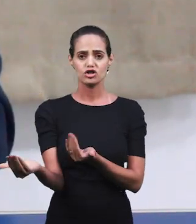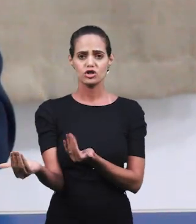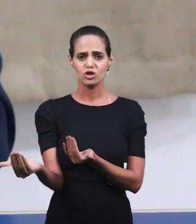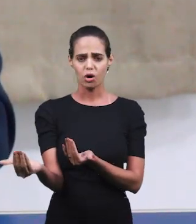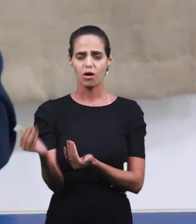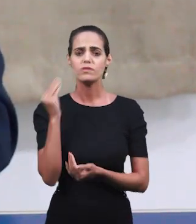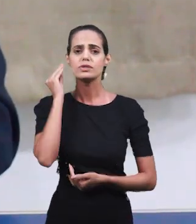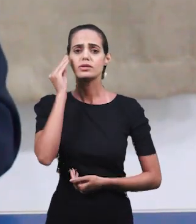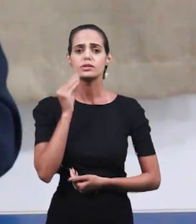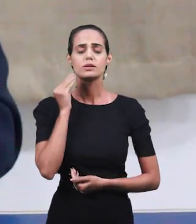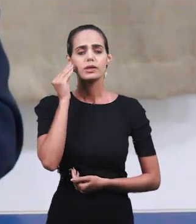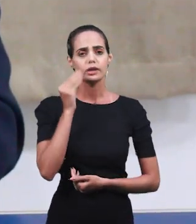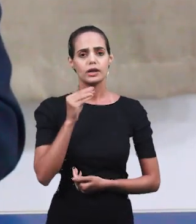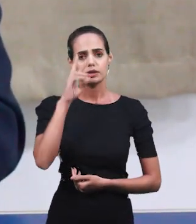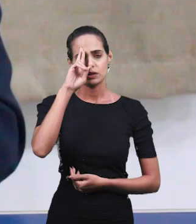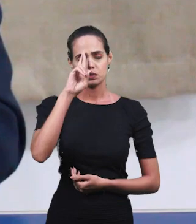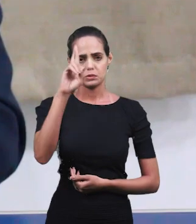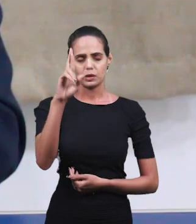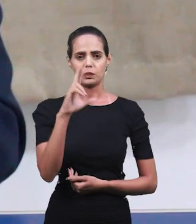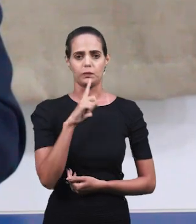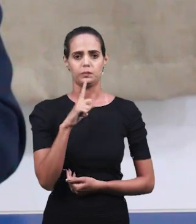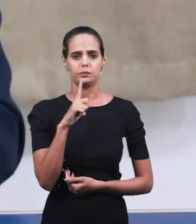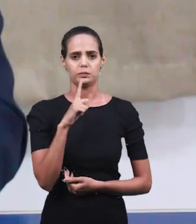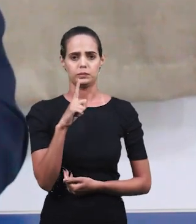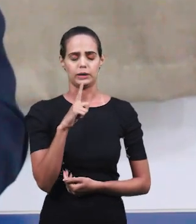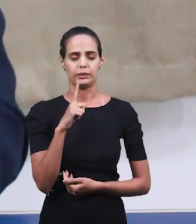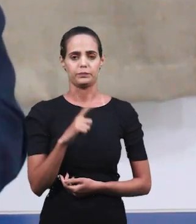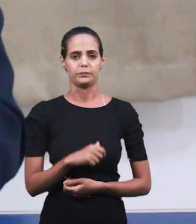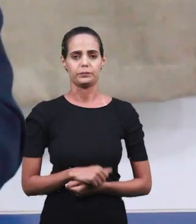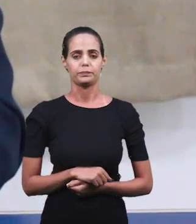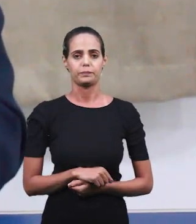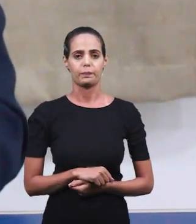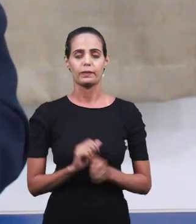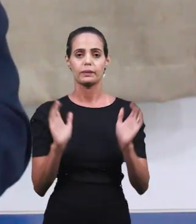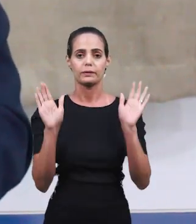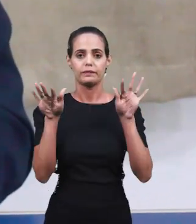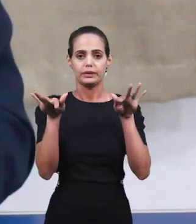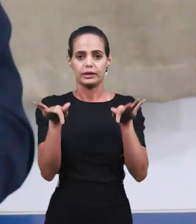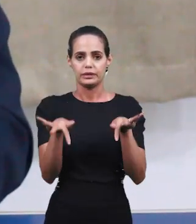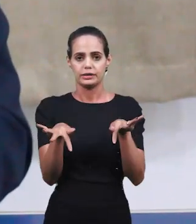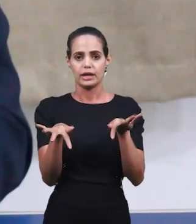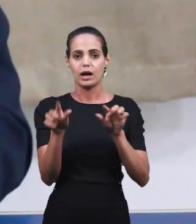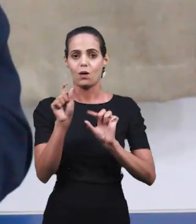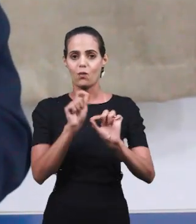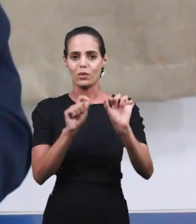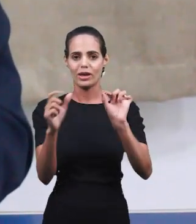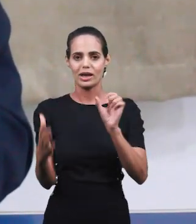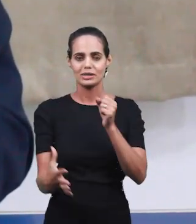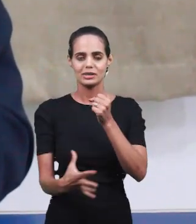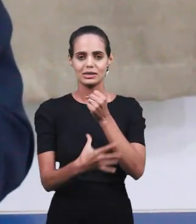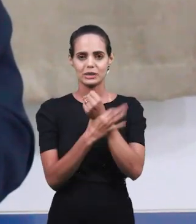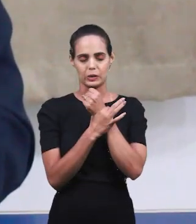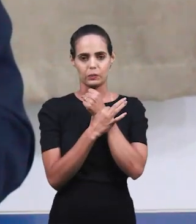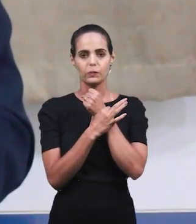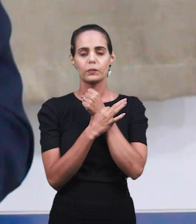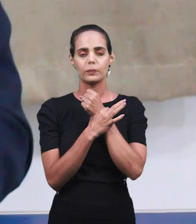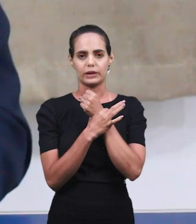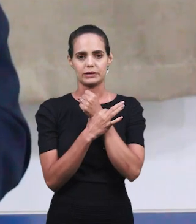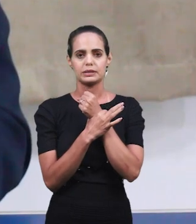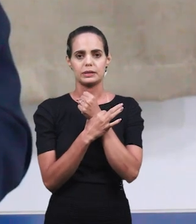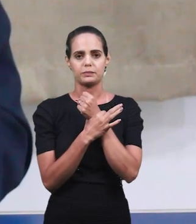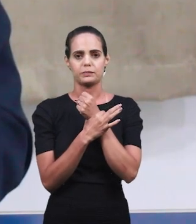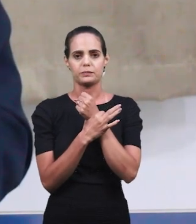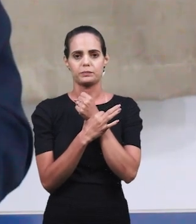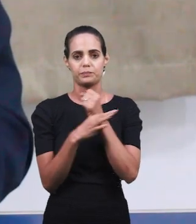grande experiência com o Senhor. E, para finalizar, a segurança de que este